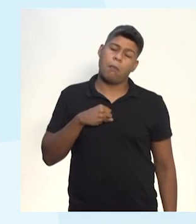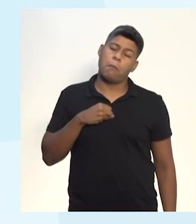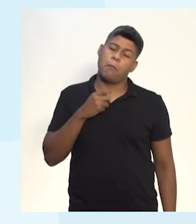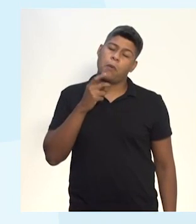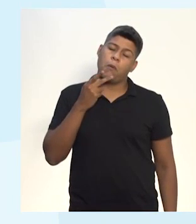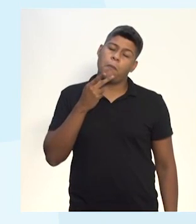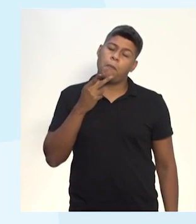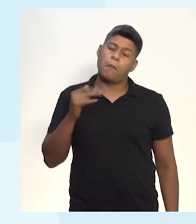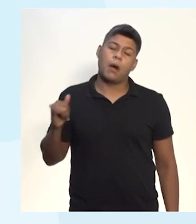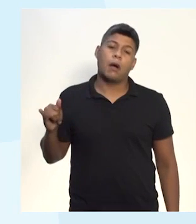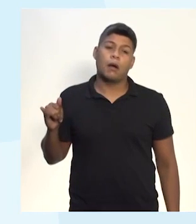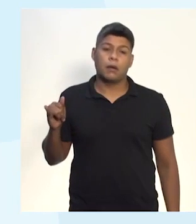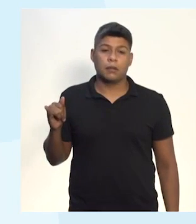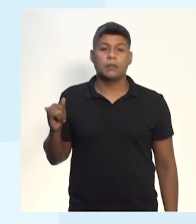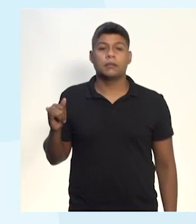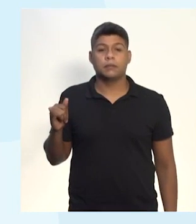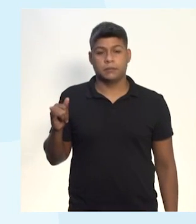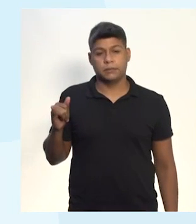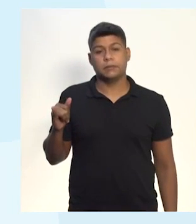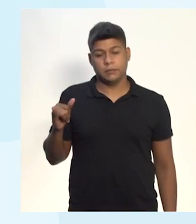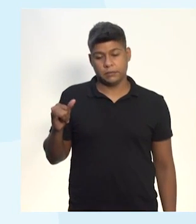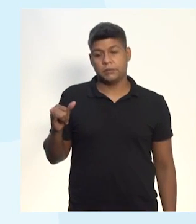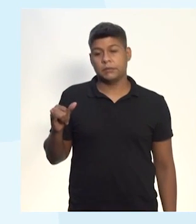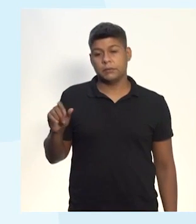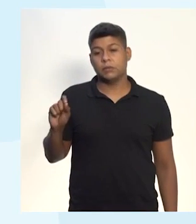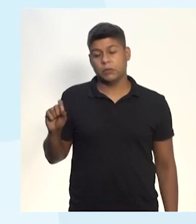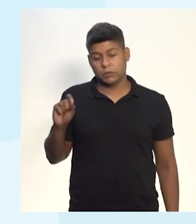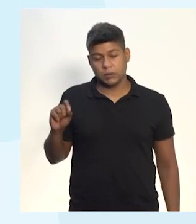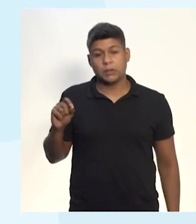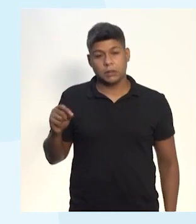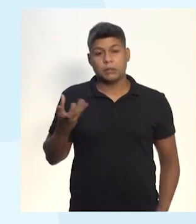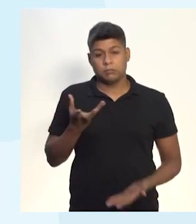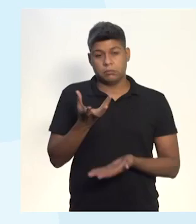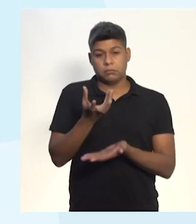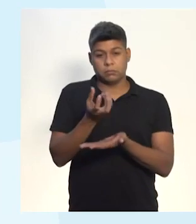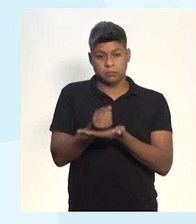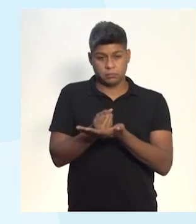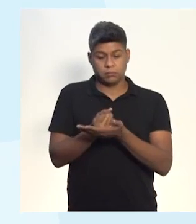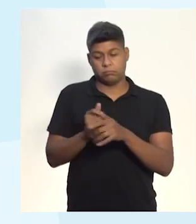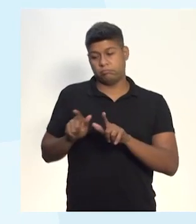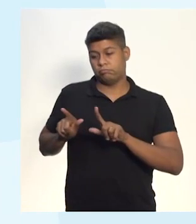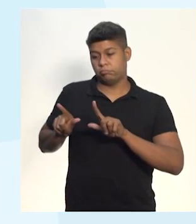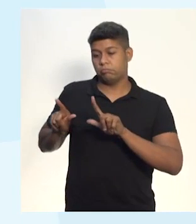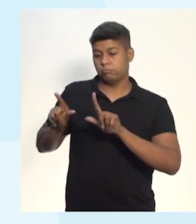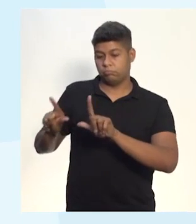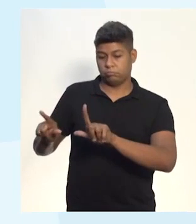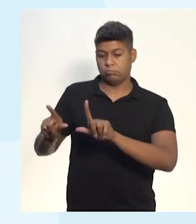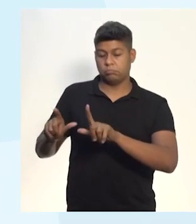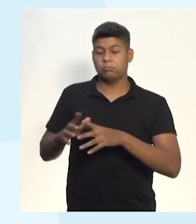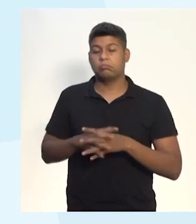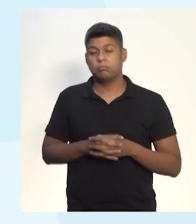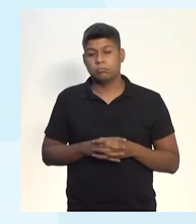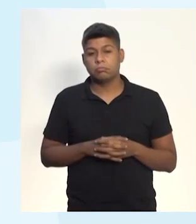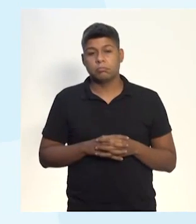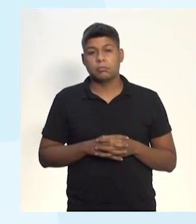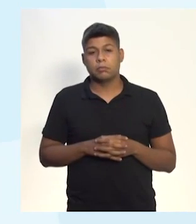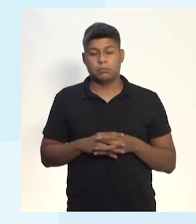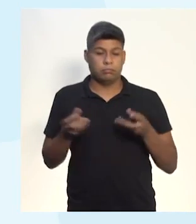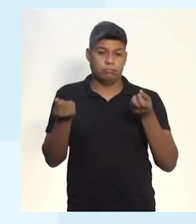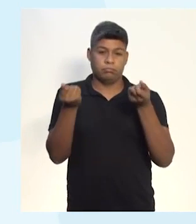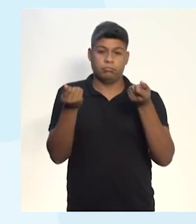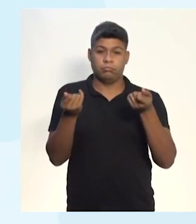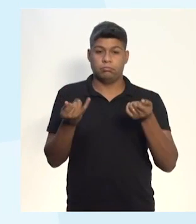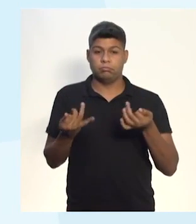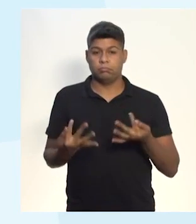ele, que ela manda gravar na sua lápide os seguintes